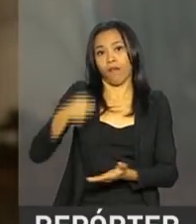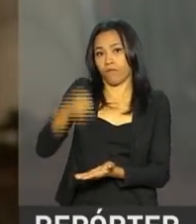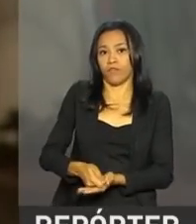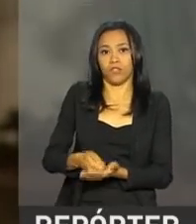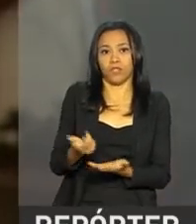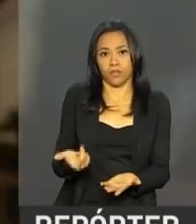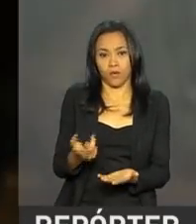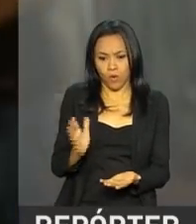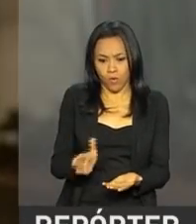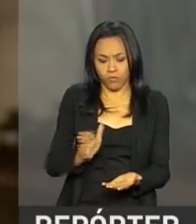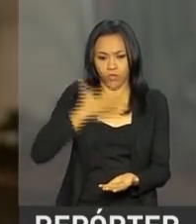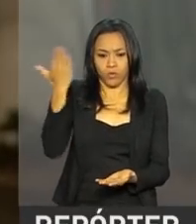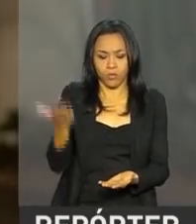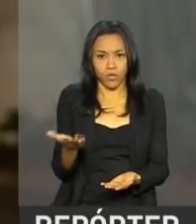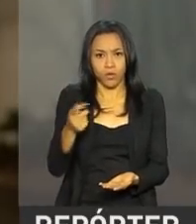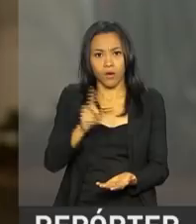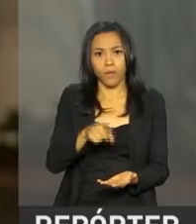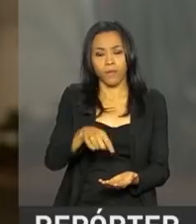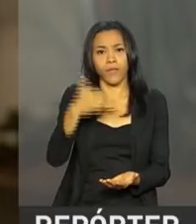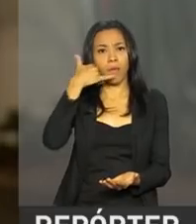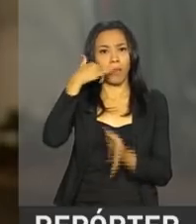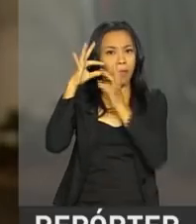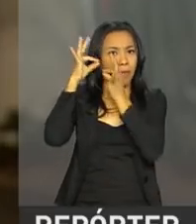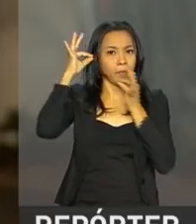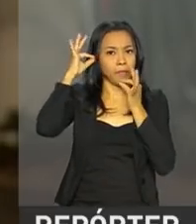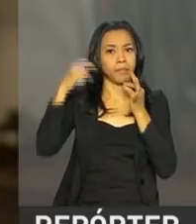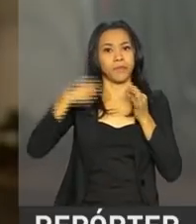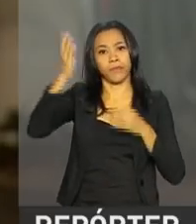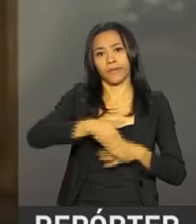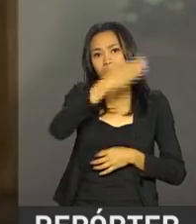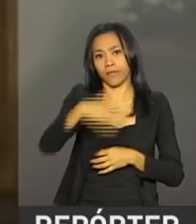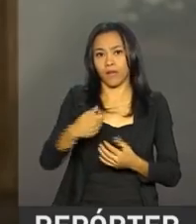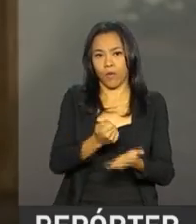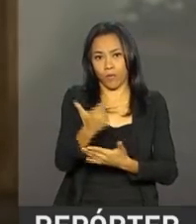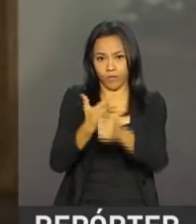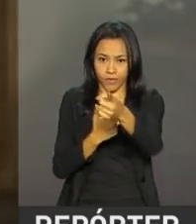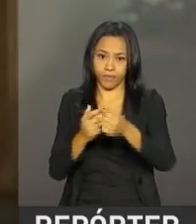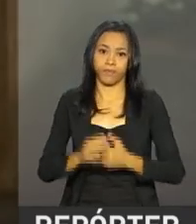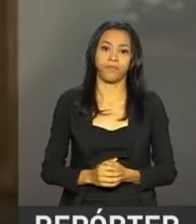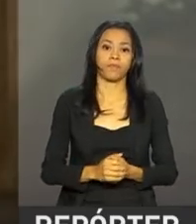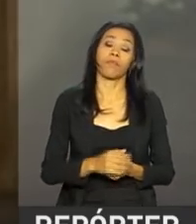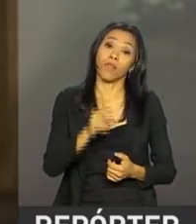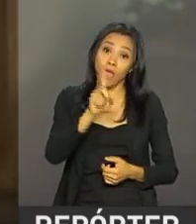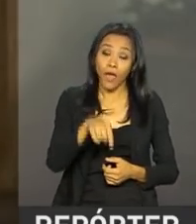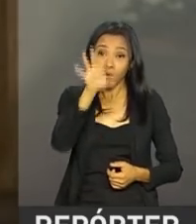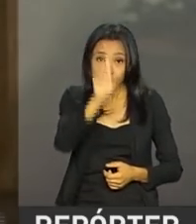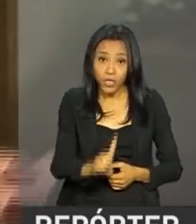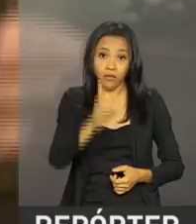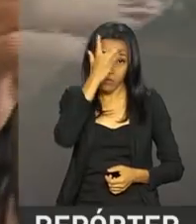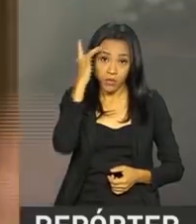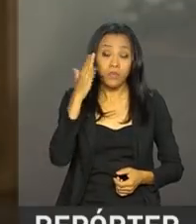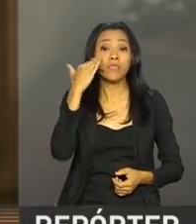quando descobriu a operadora de telemarketing teve de cancelar a compra eu acho que é um direito do consumidor saber